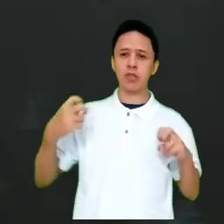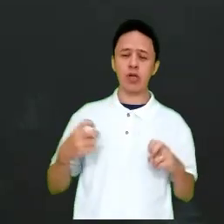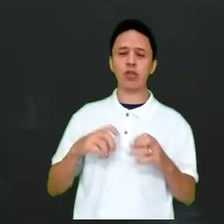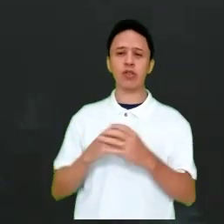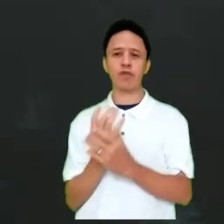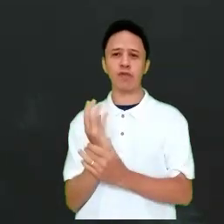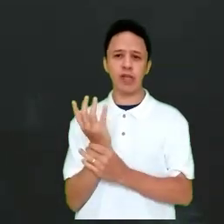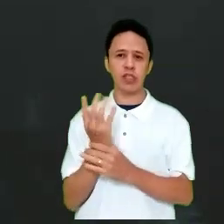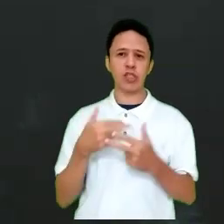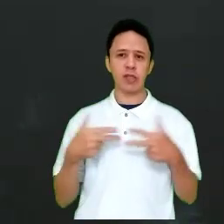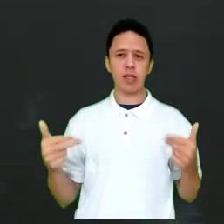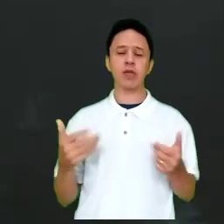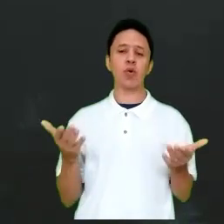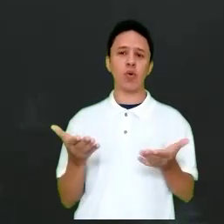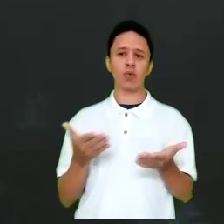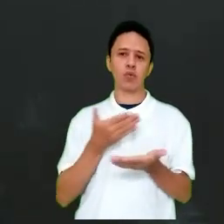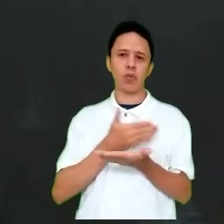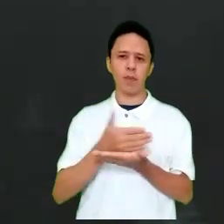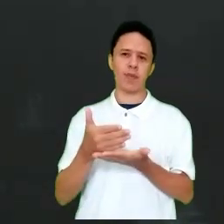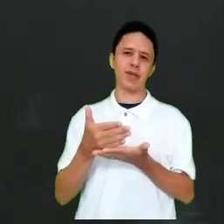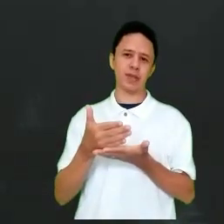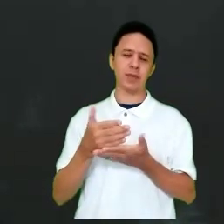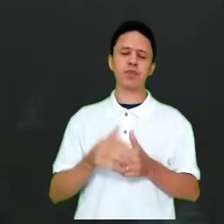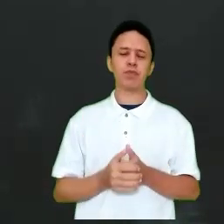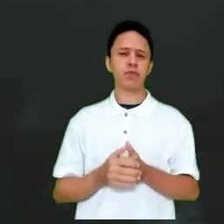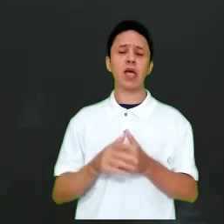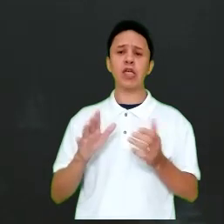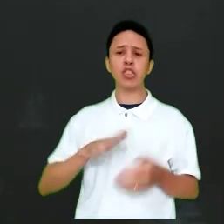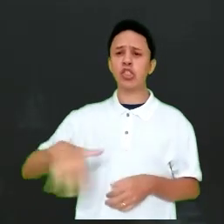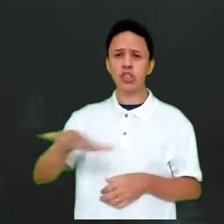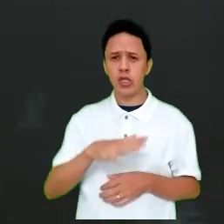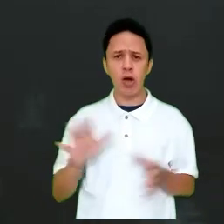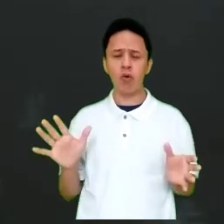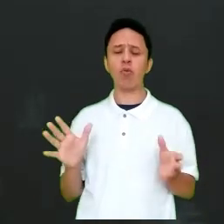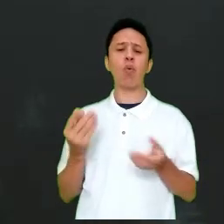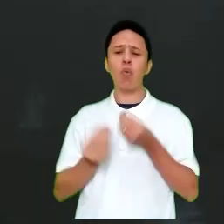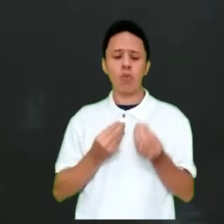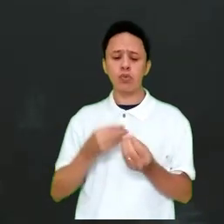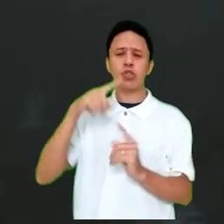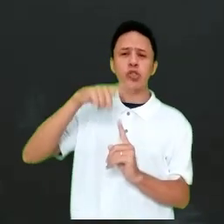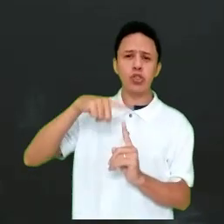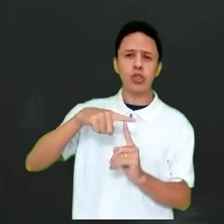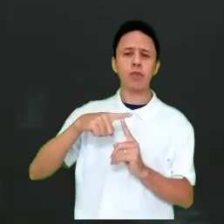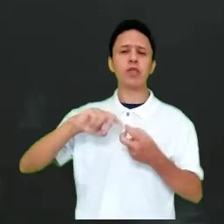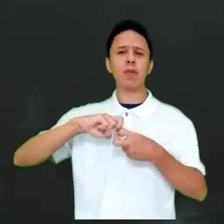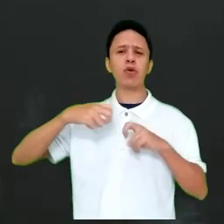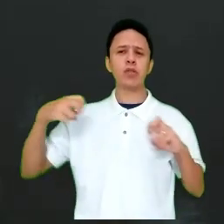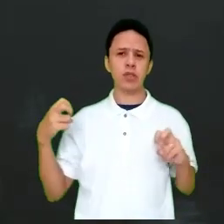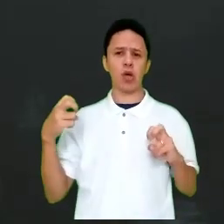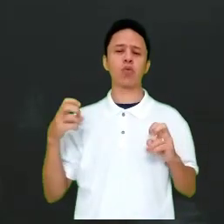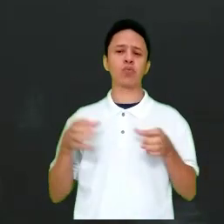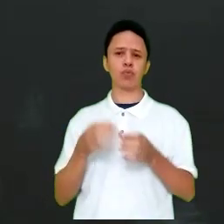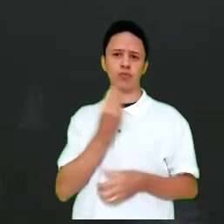reprodução de vegetais. E hoje eu começo com você te dando uma introdução, um panorama geral de quais os grandes tipos de reprodução dos